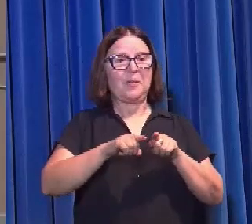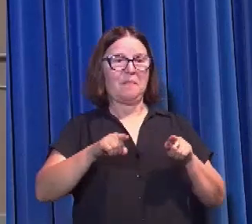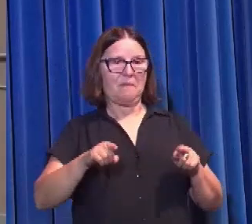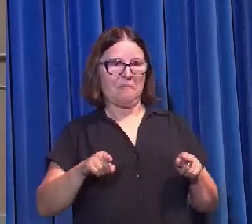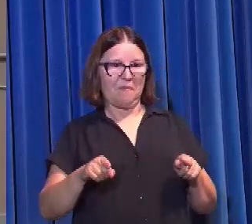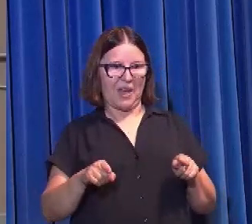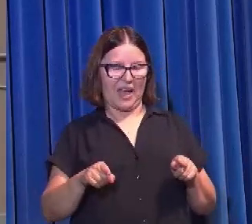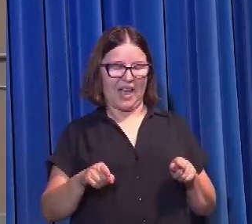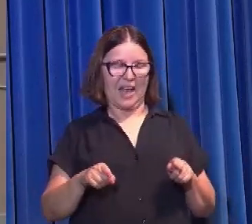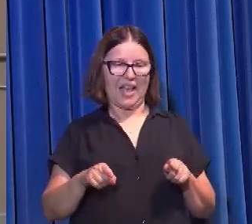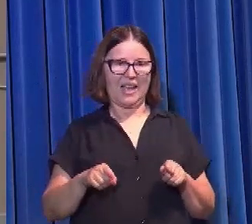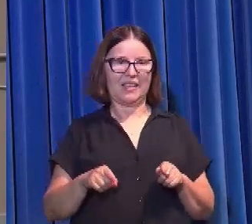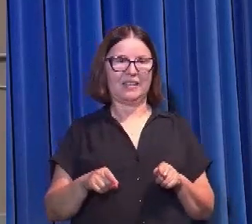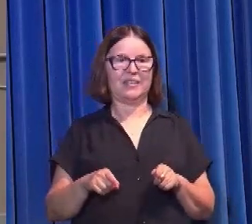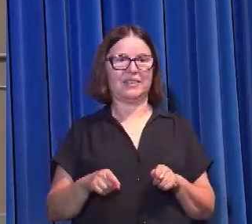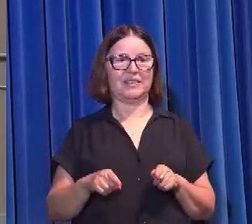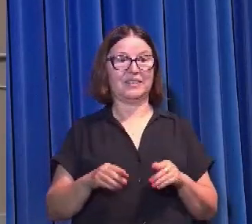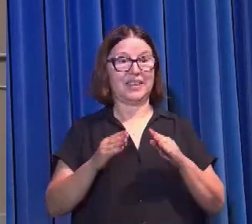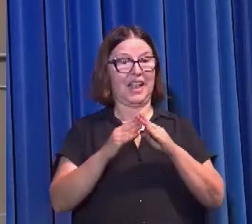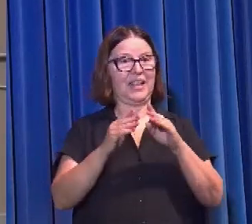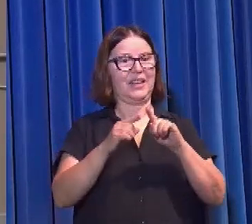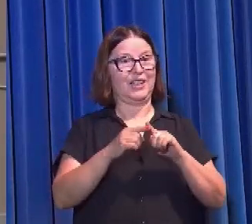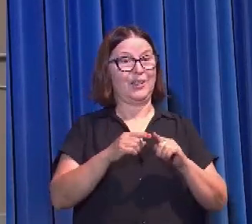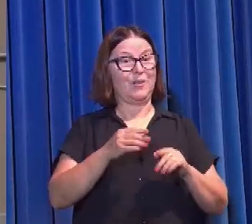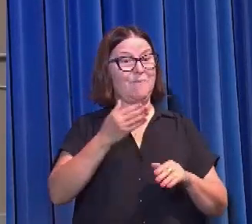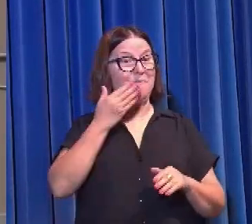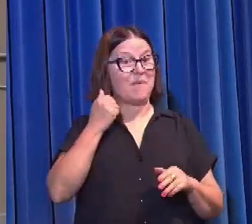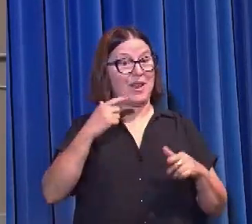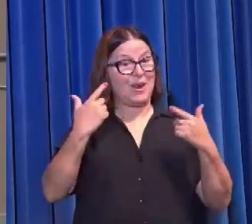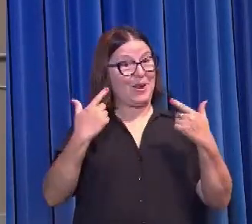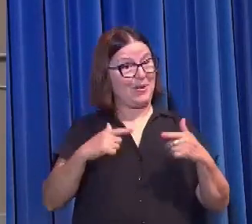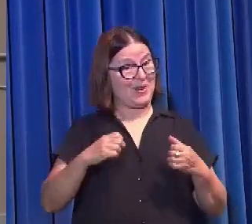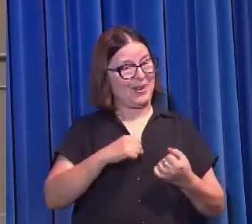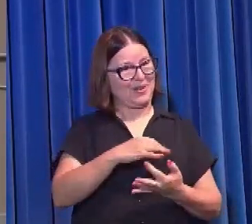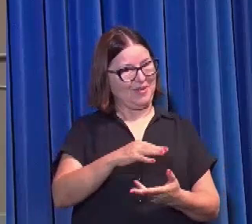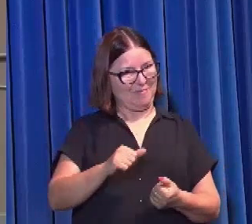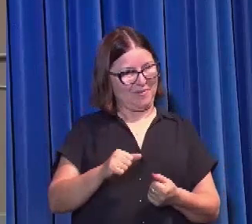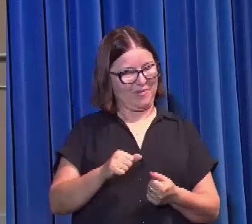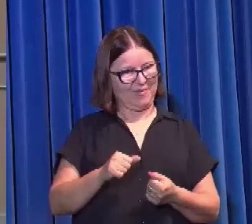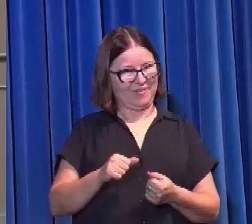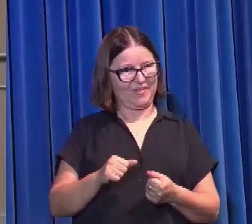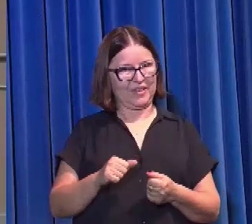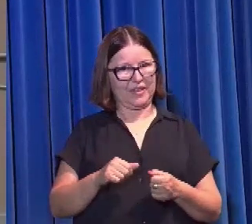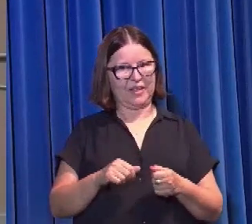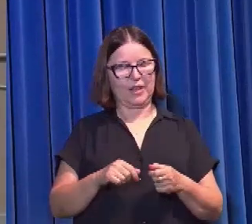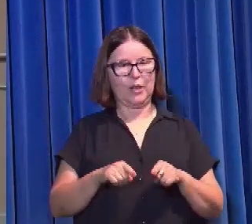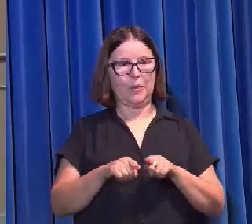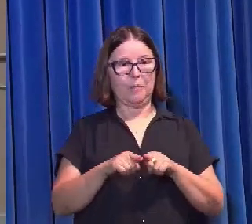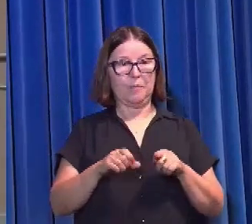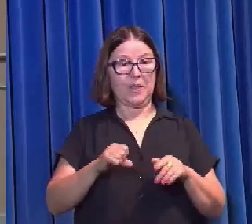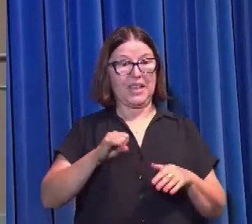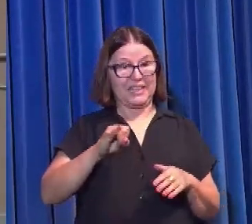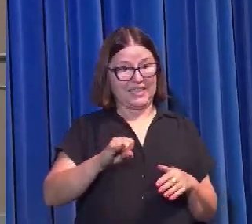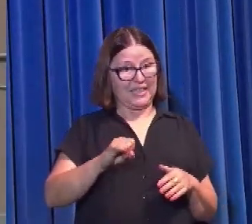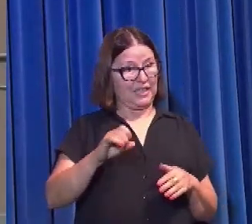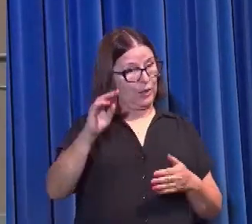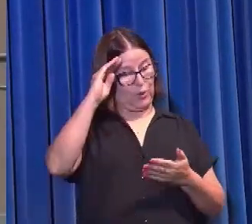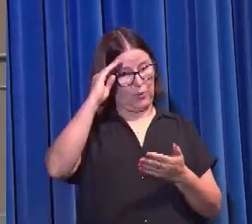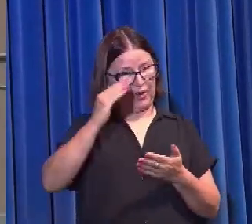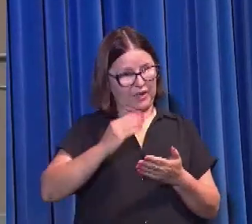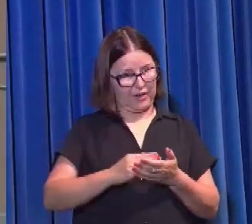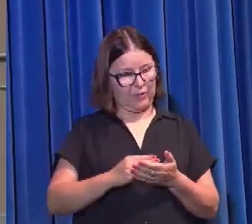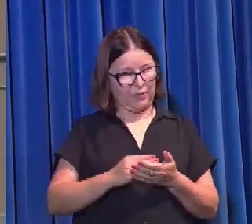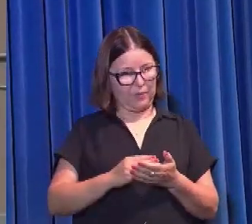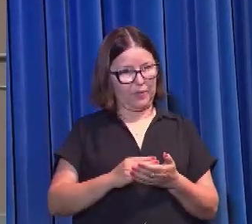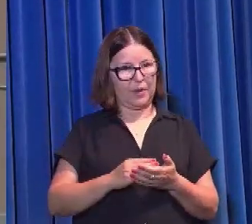congregando conosco. A igreja é o melhor lugar do mundo para você estar. Mas não se envolva em serviço algum. Primeiro,